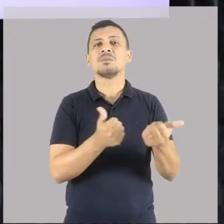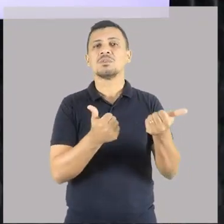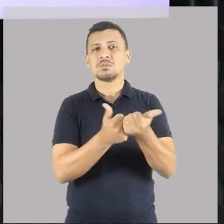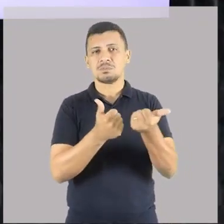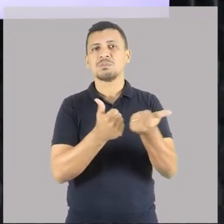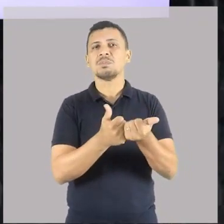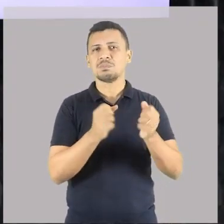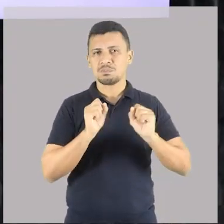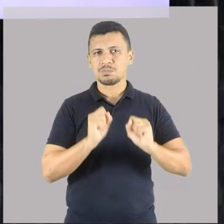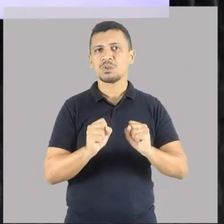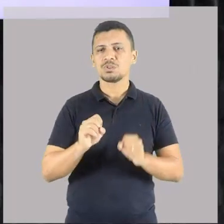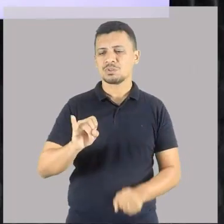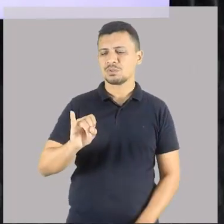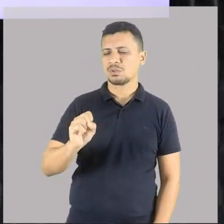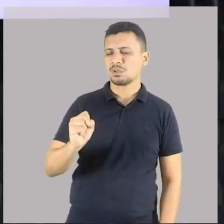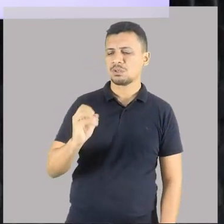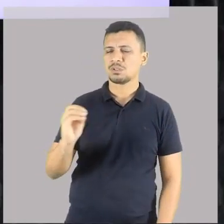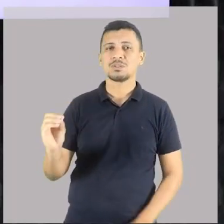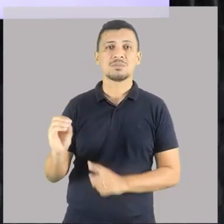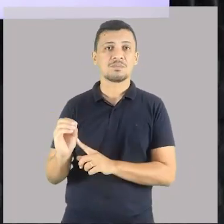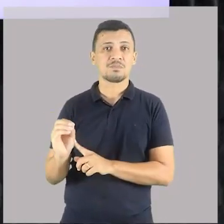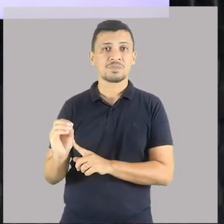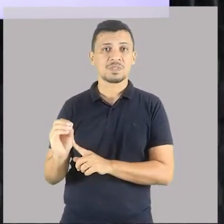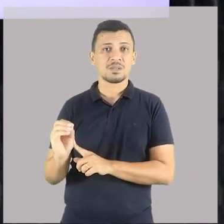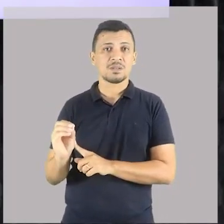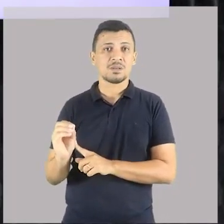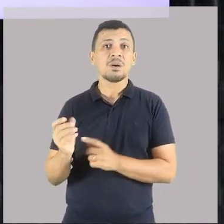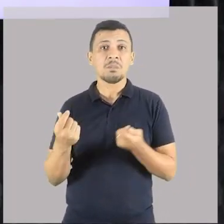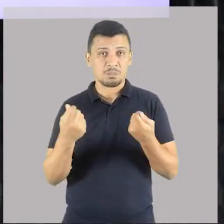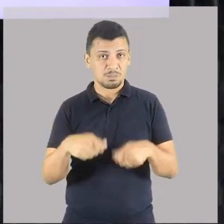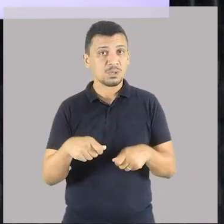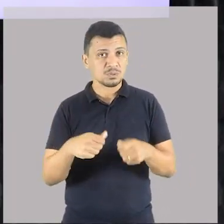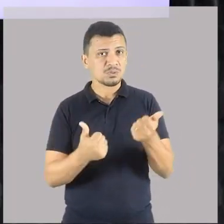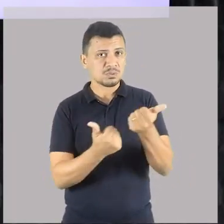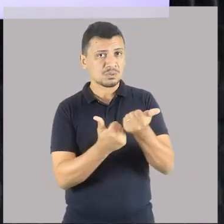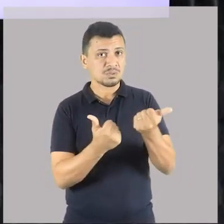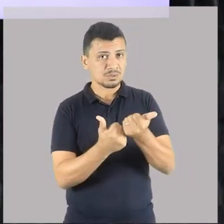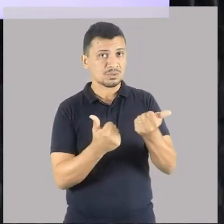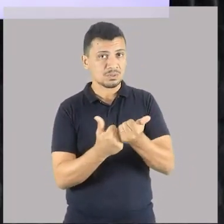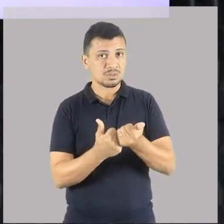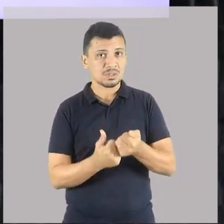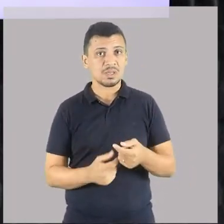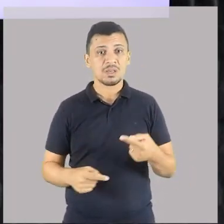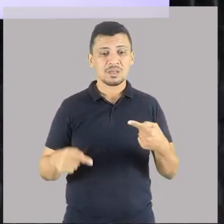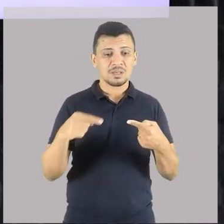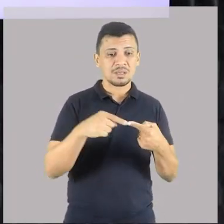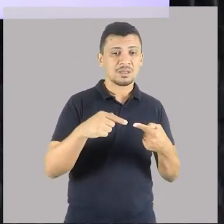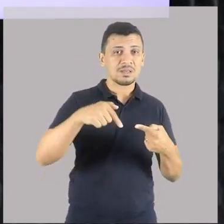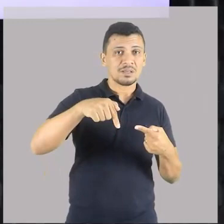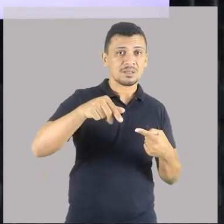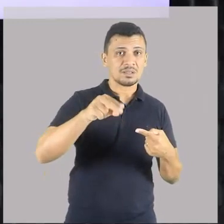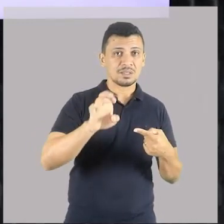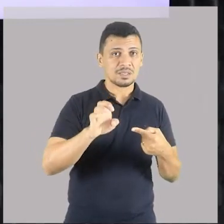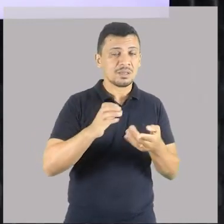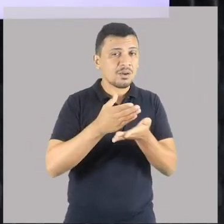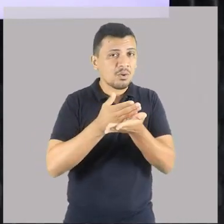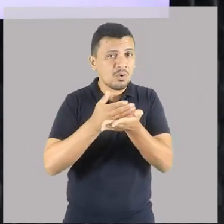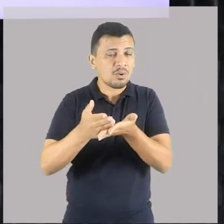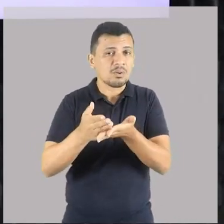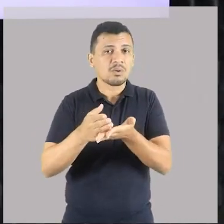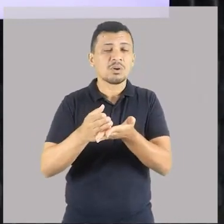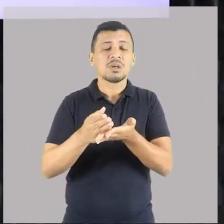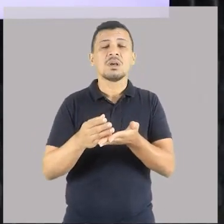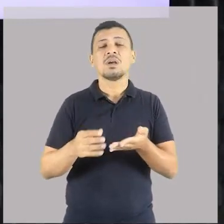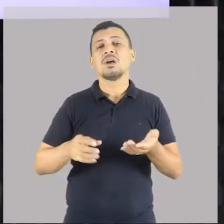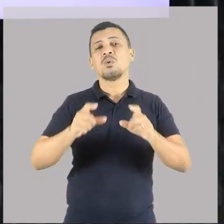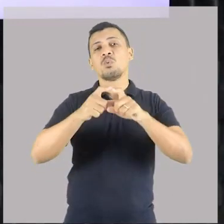isso, não poderia? Poderia, certo? Se eu posso substituir a oração pelo isso, esse que está introduzindo uma oração substantiva.